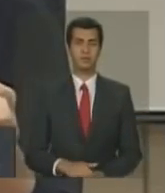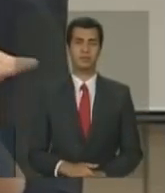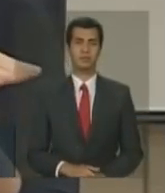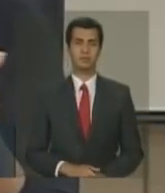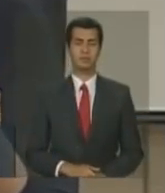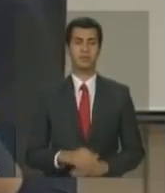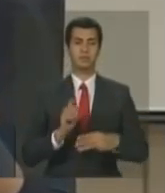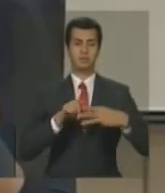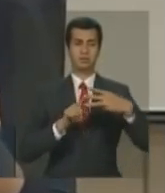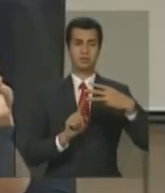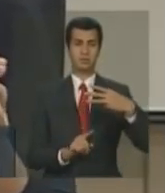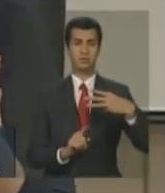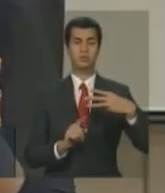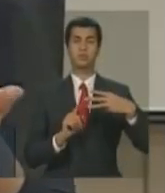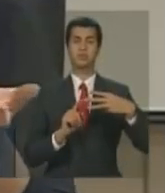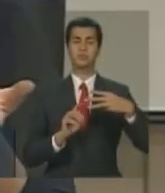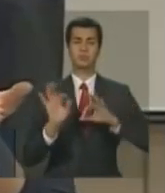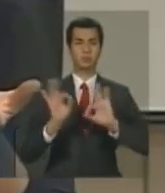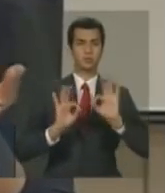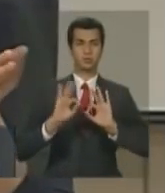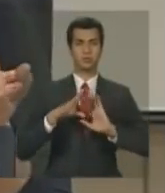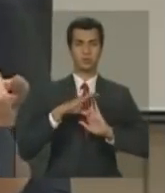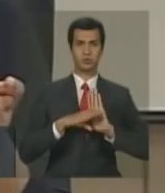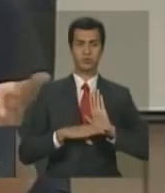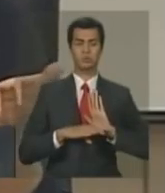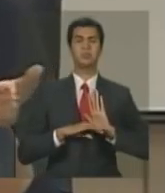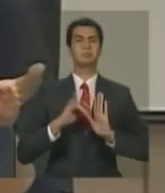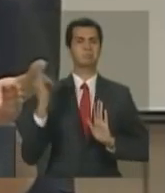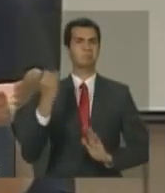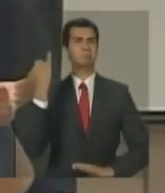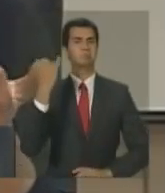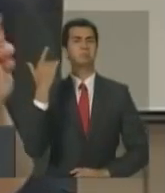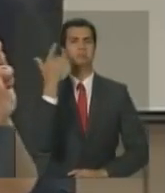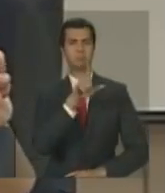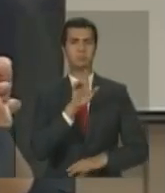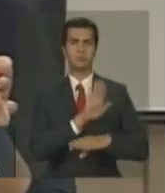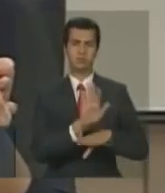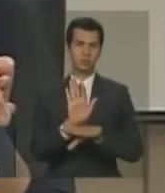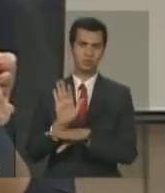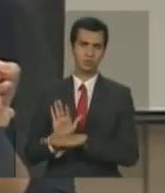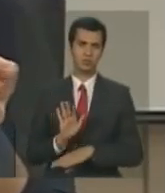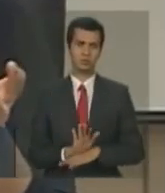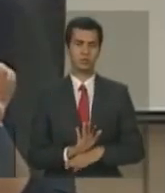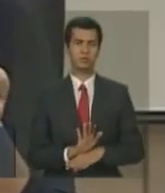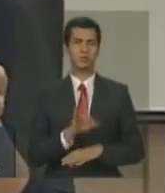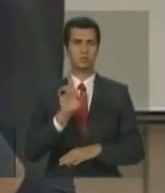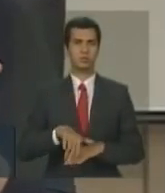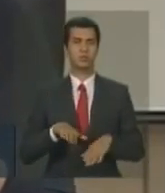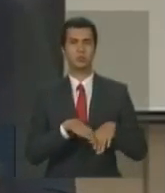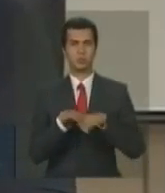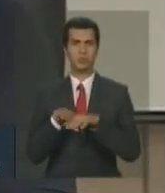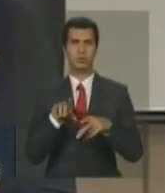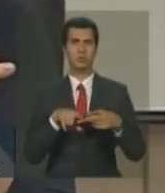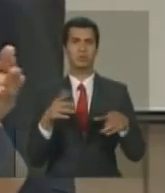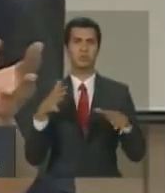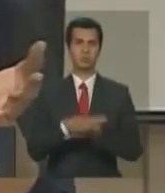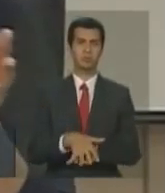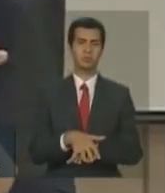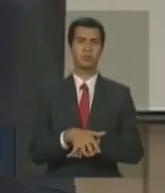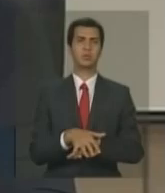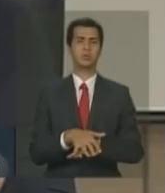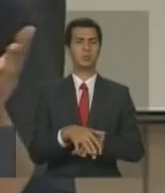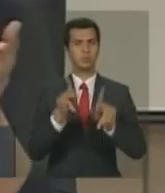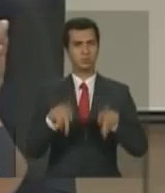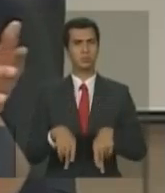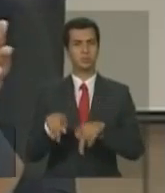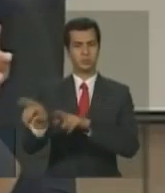do público e o aumento dos valores, além da inclusão da agricultura familiar como ofertante de produtos, e o Programa de